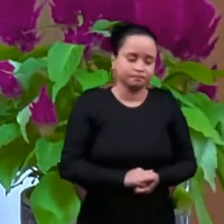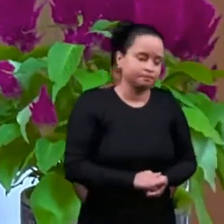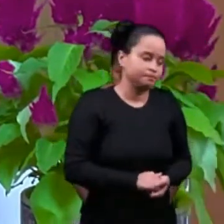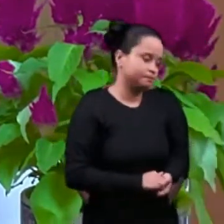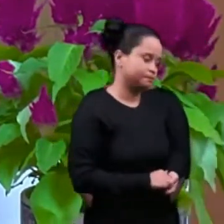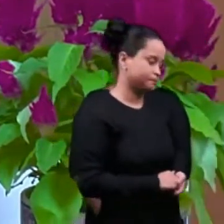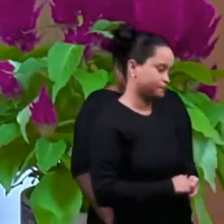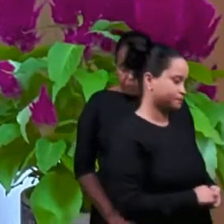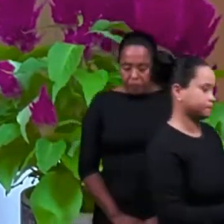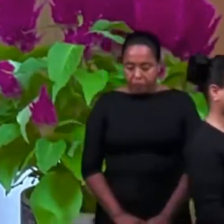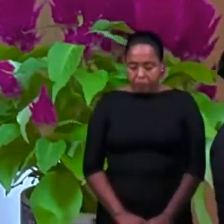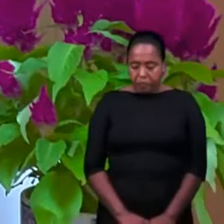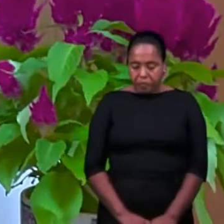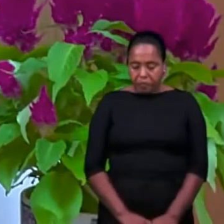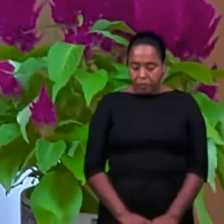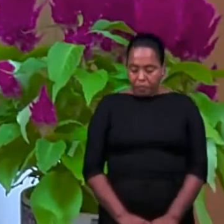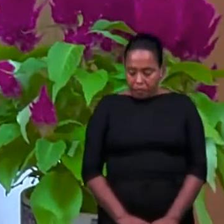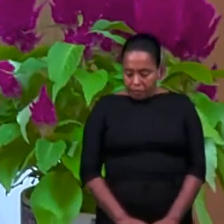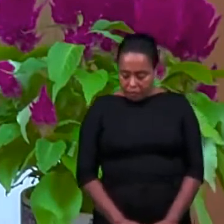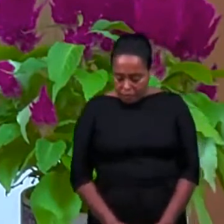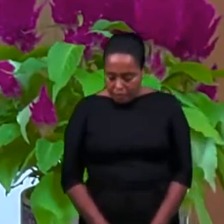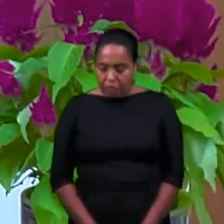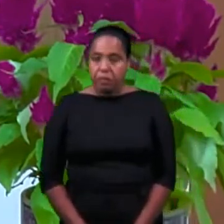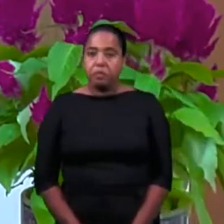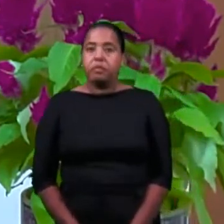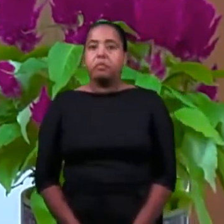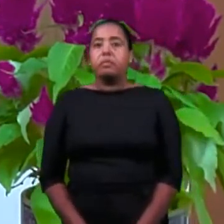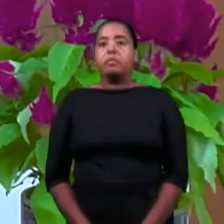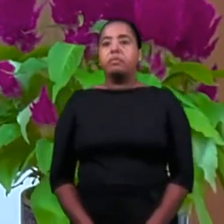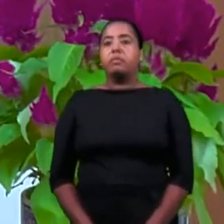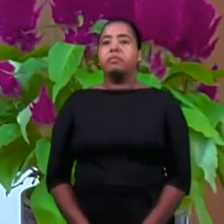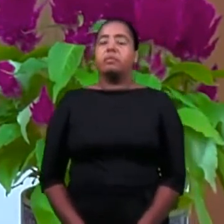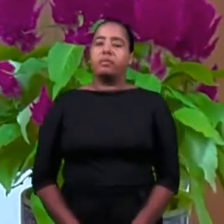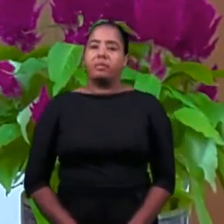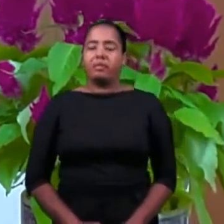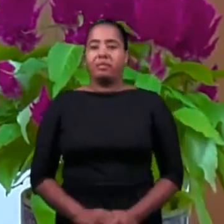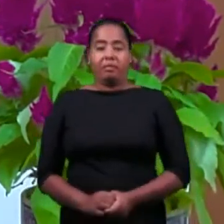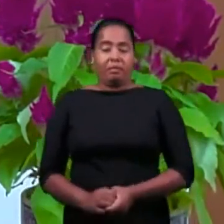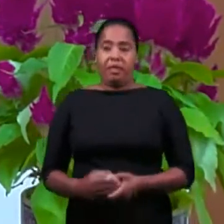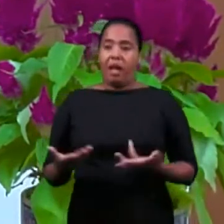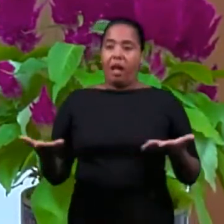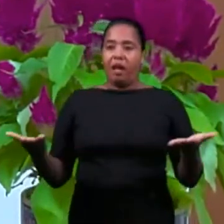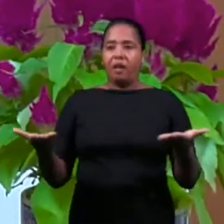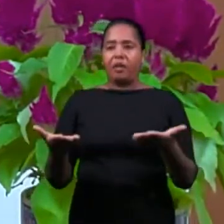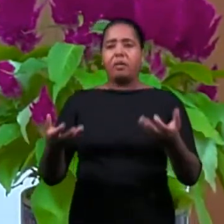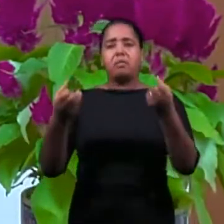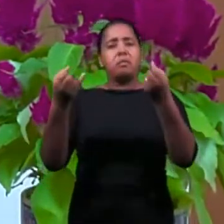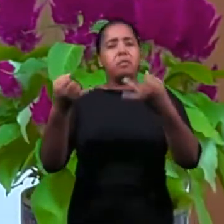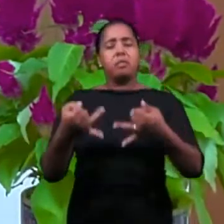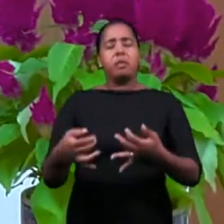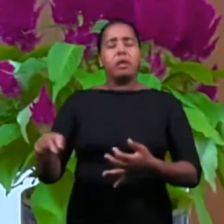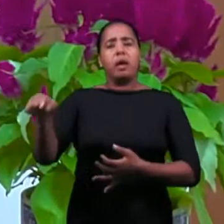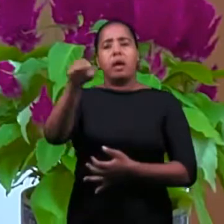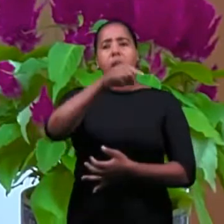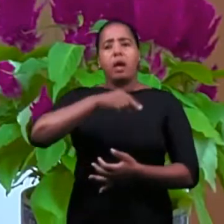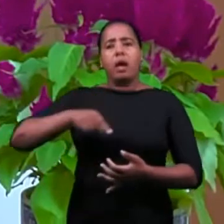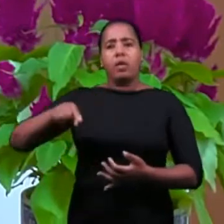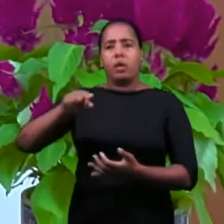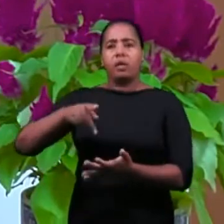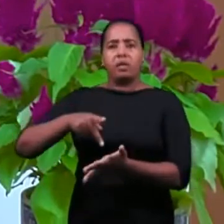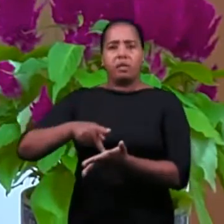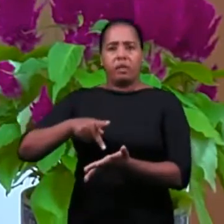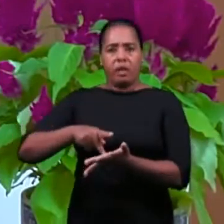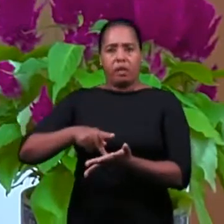de agora colocar a nossa realidade, aquilo que nós estamos vivendo